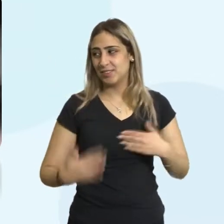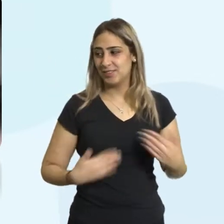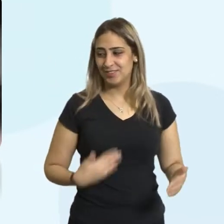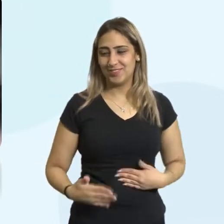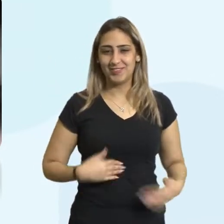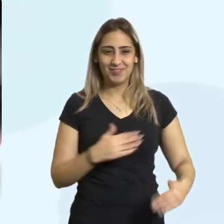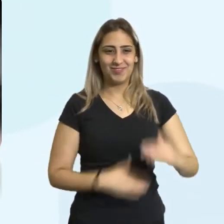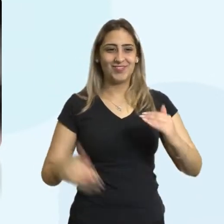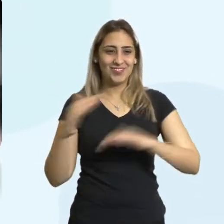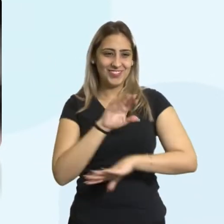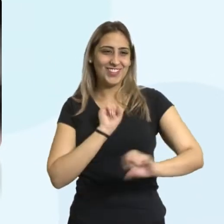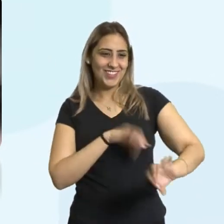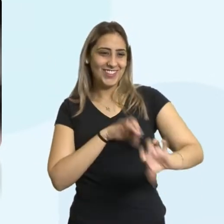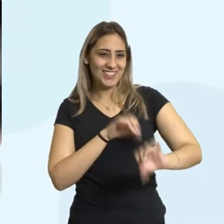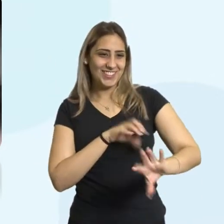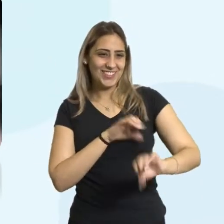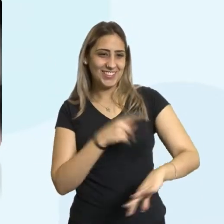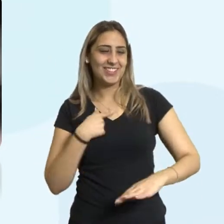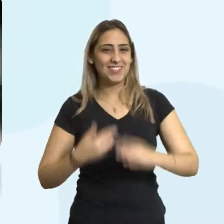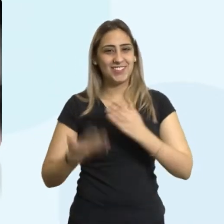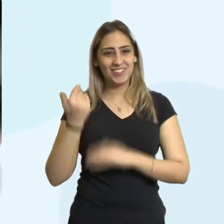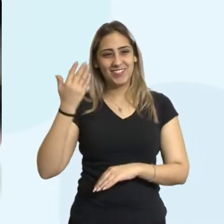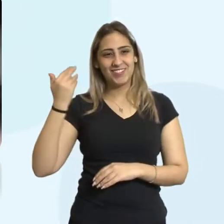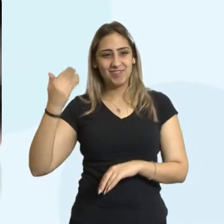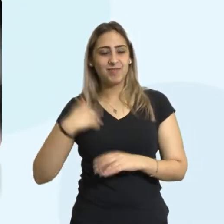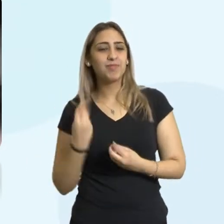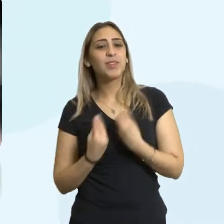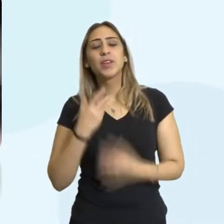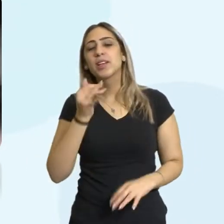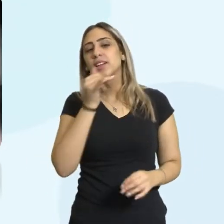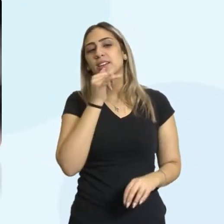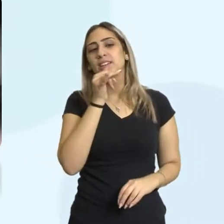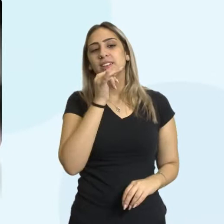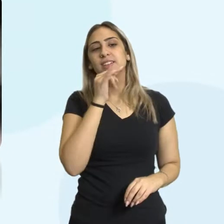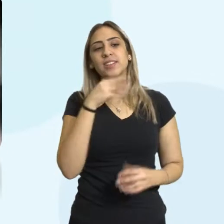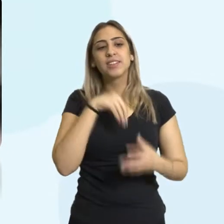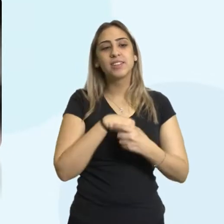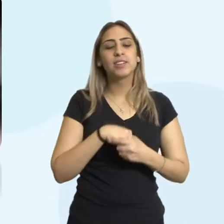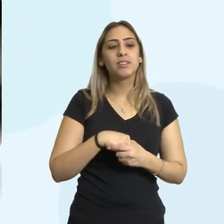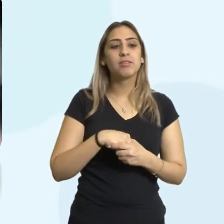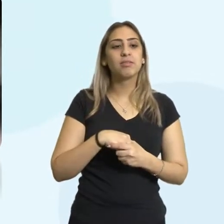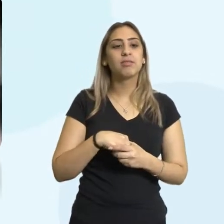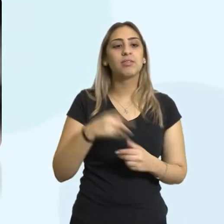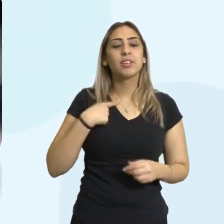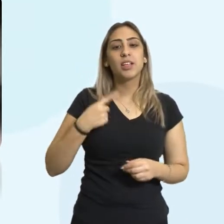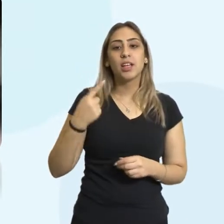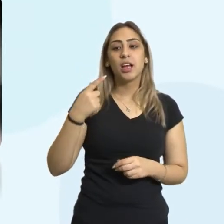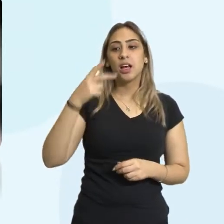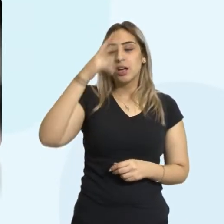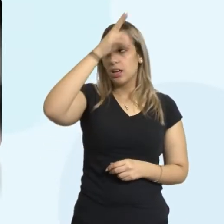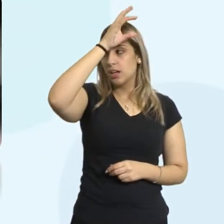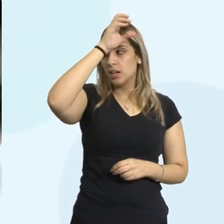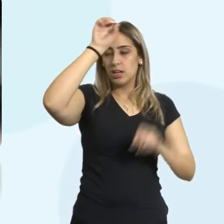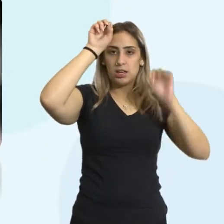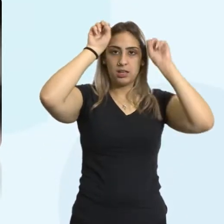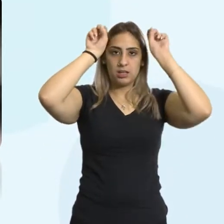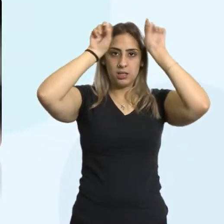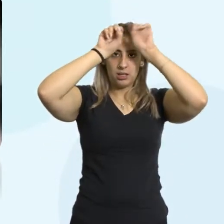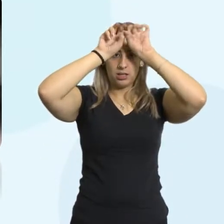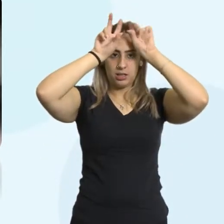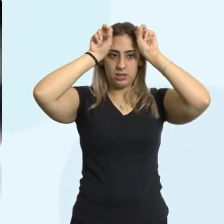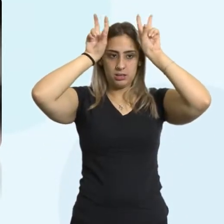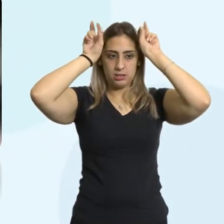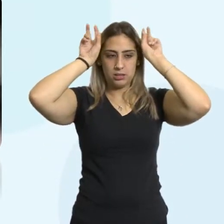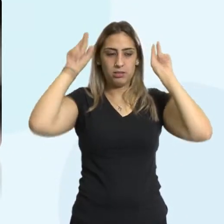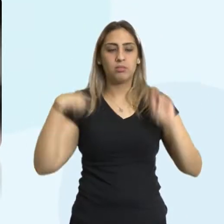Submisso da educação física do passado como por exemplo é os espartanos né lá na Grécia que também tinham o teu corpo